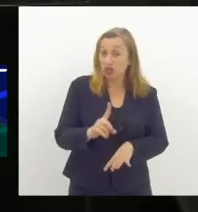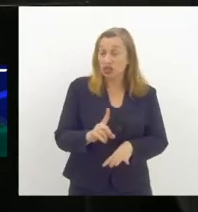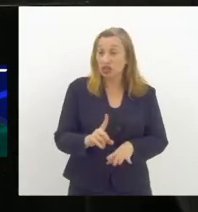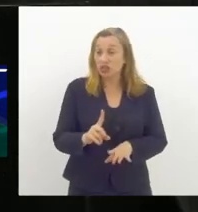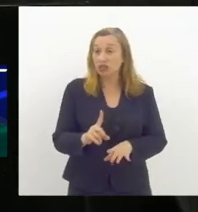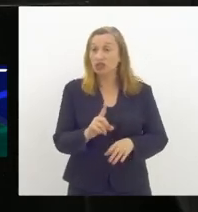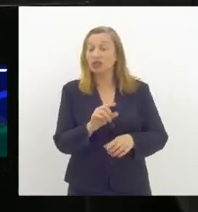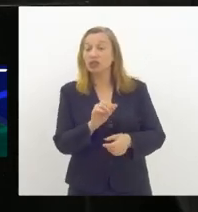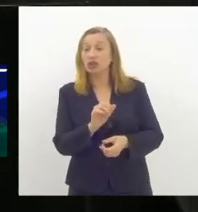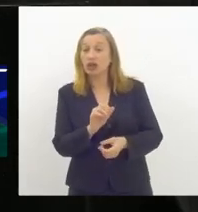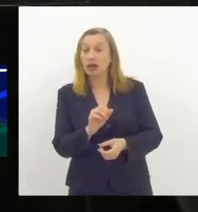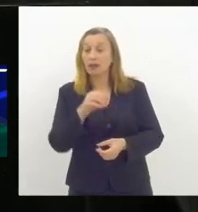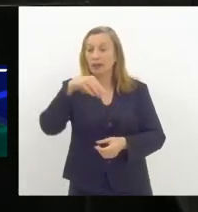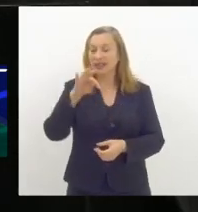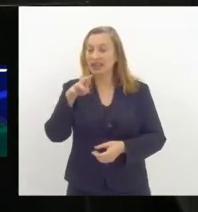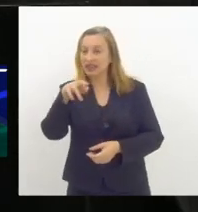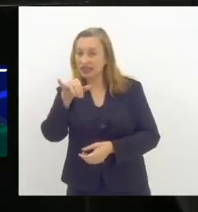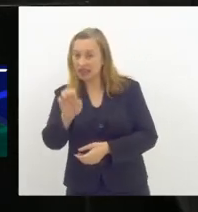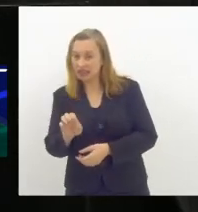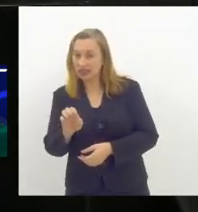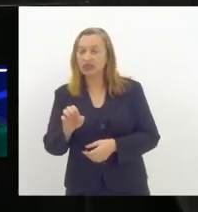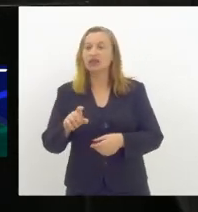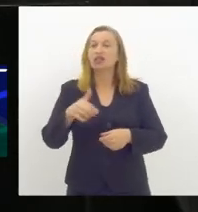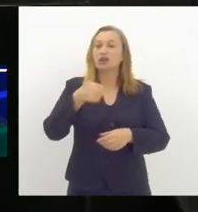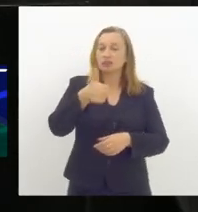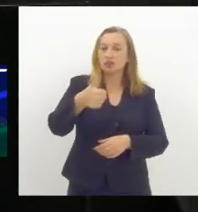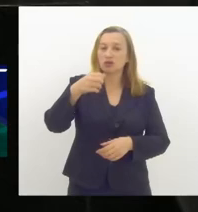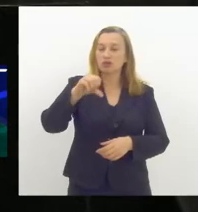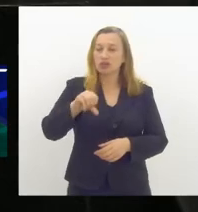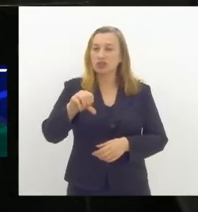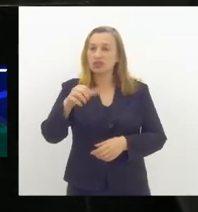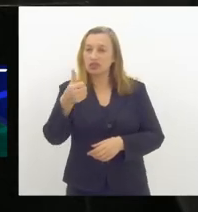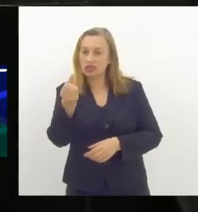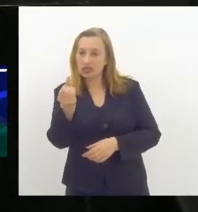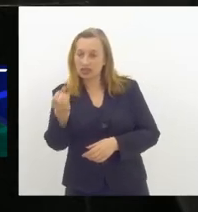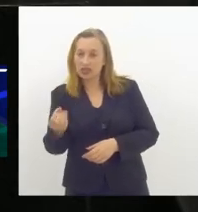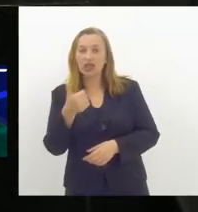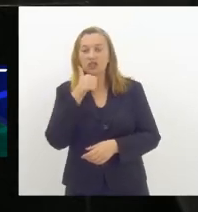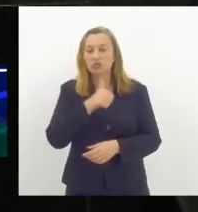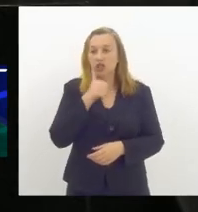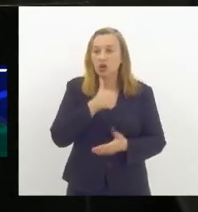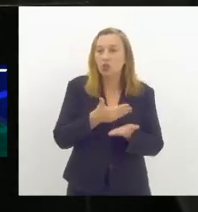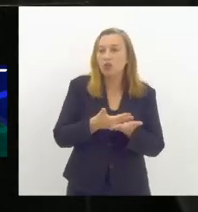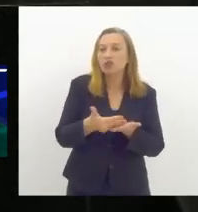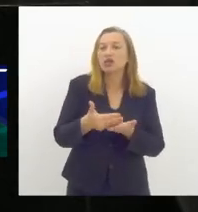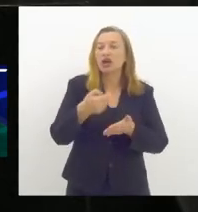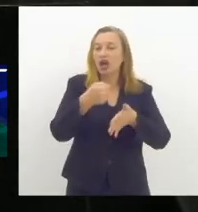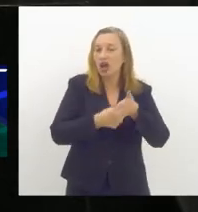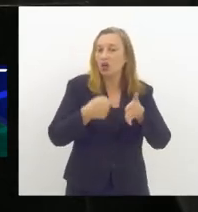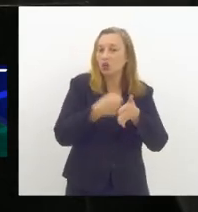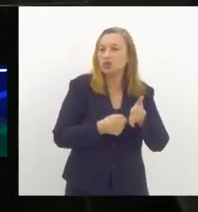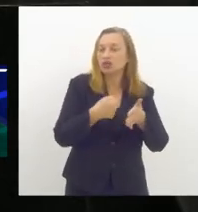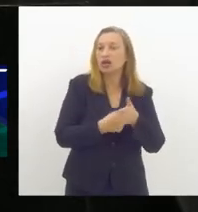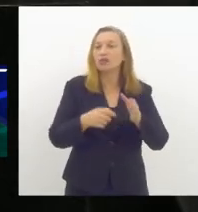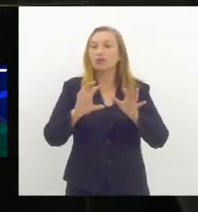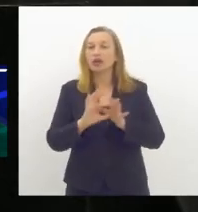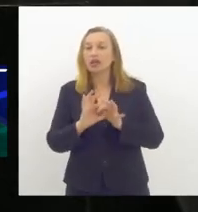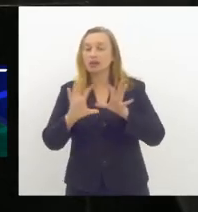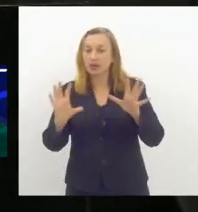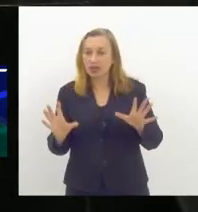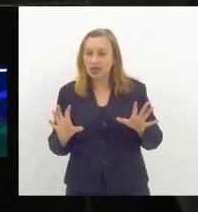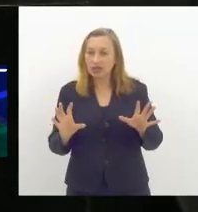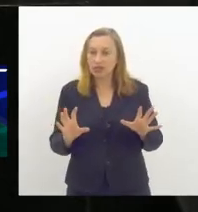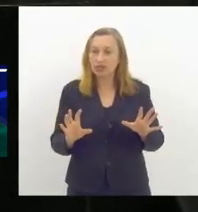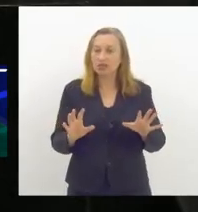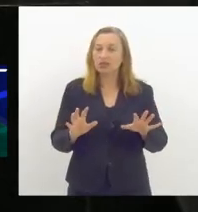licença-maternidade a partir de 1960 as mulheres começaram a lutar pela libertação